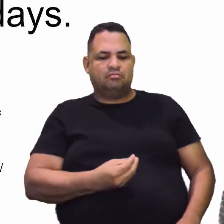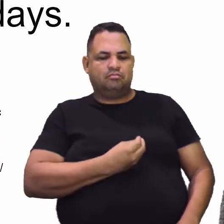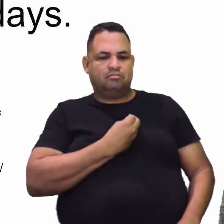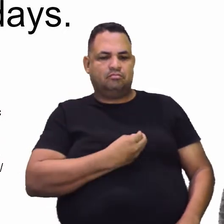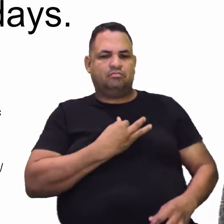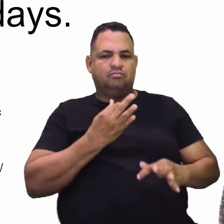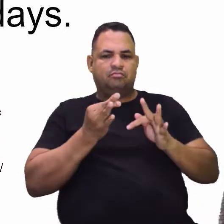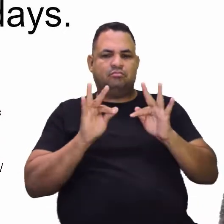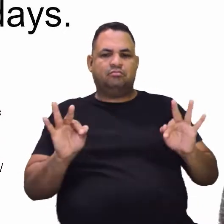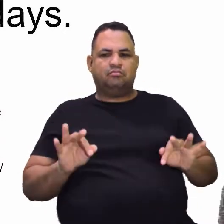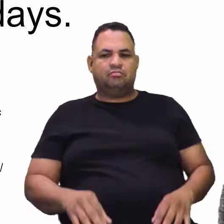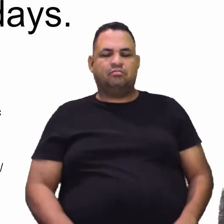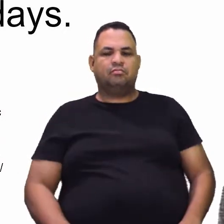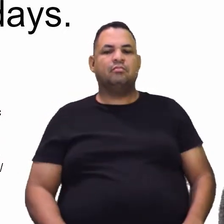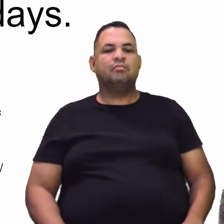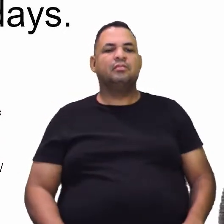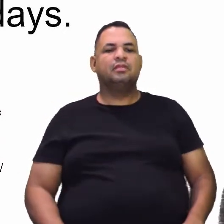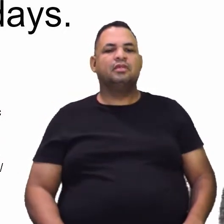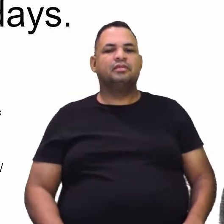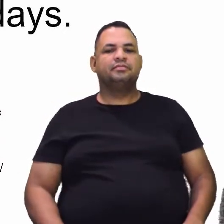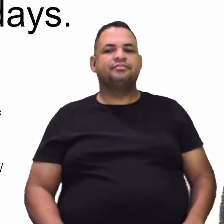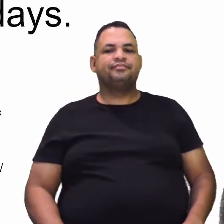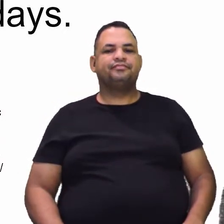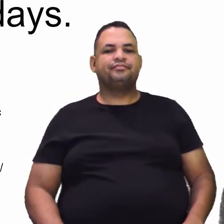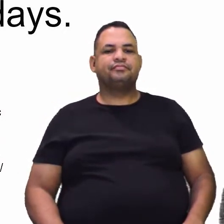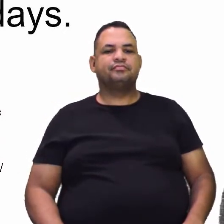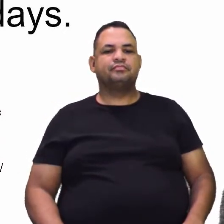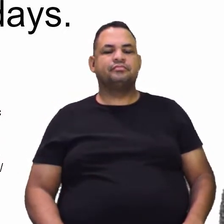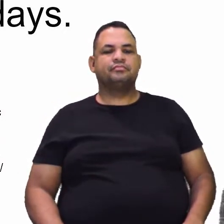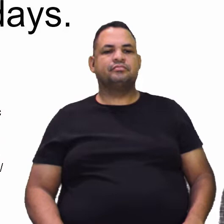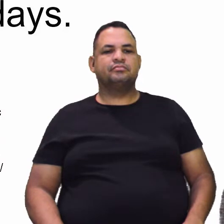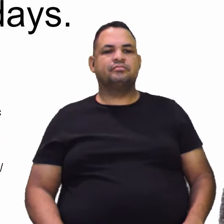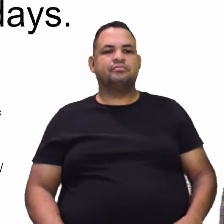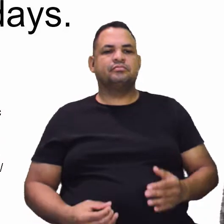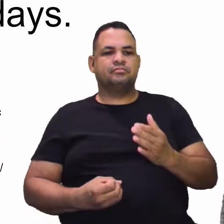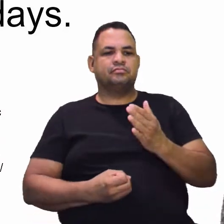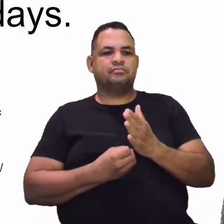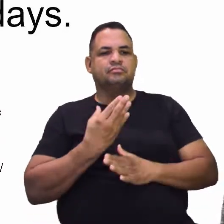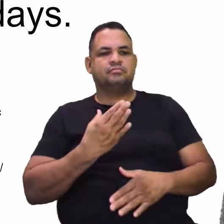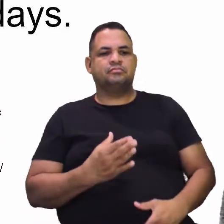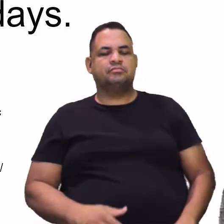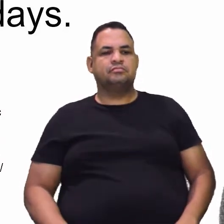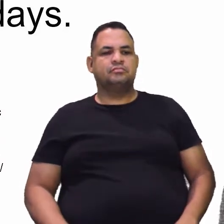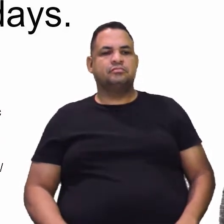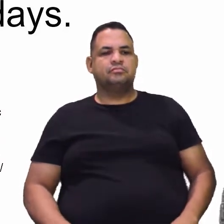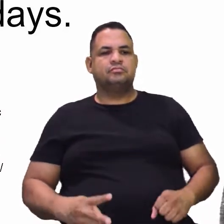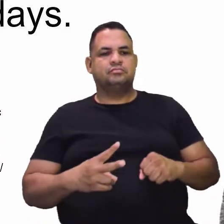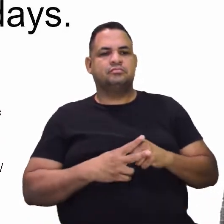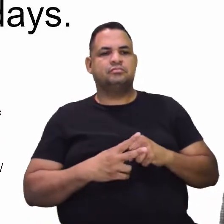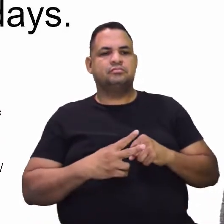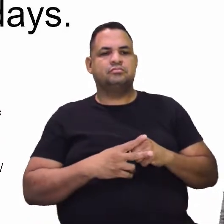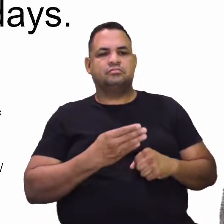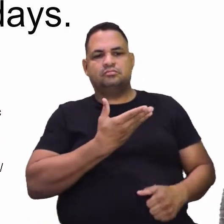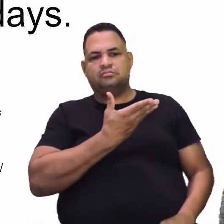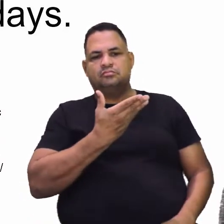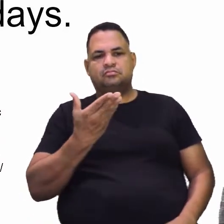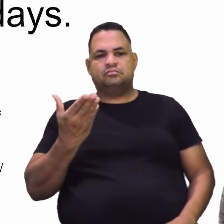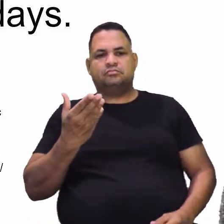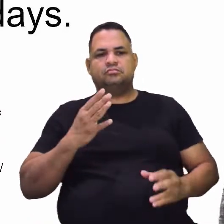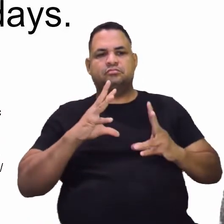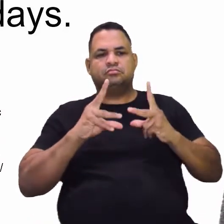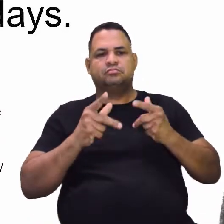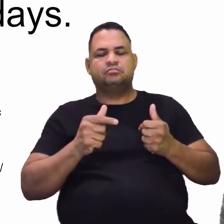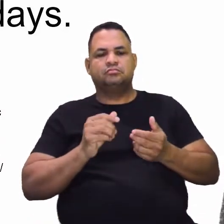presente simples, tá? E ele vem do verbo to love.